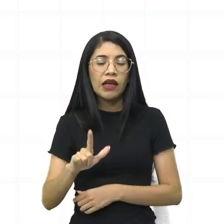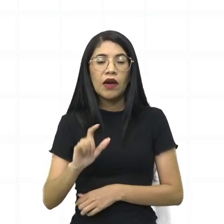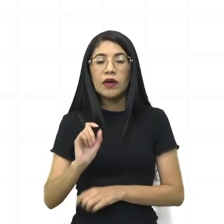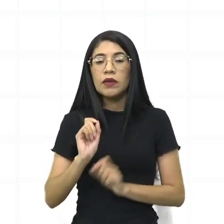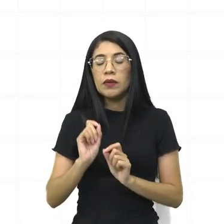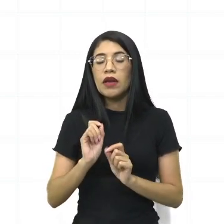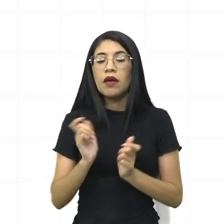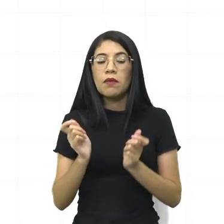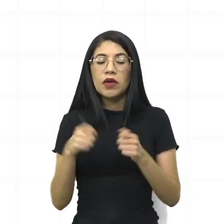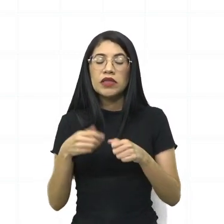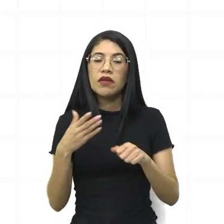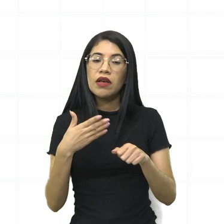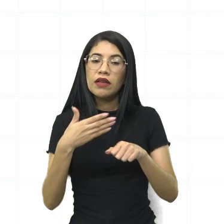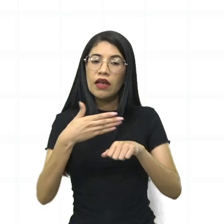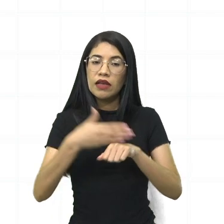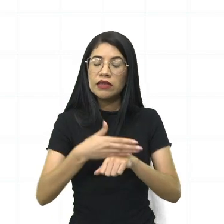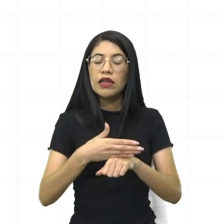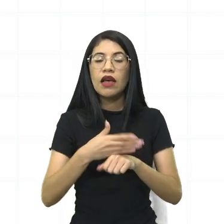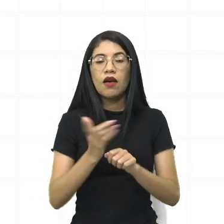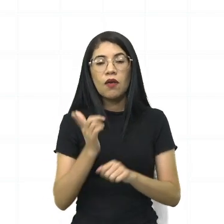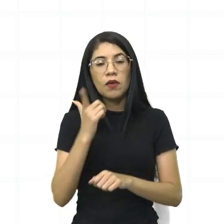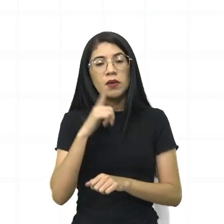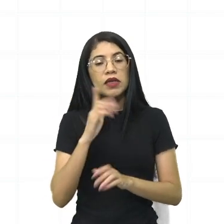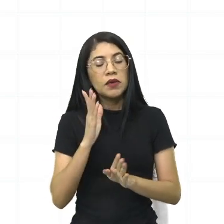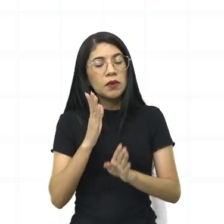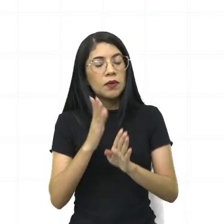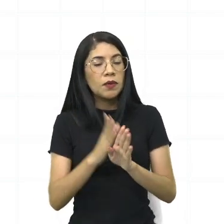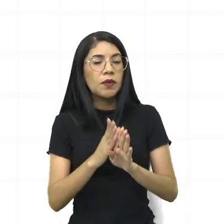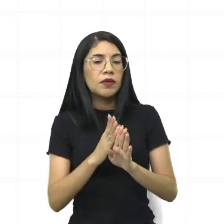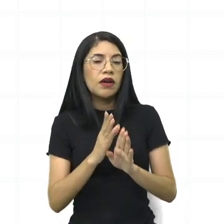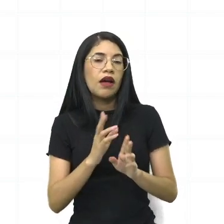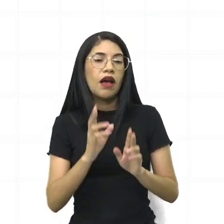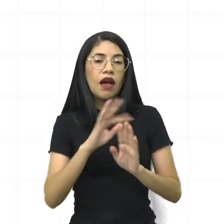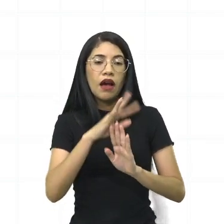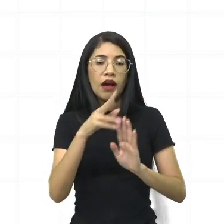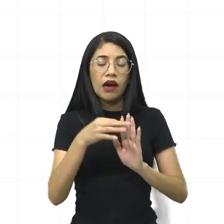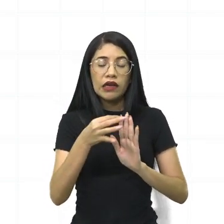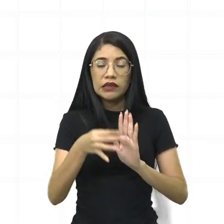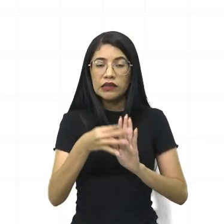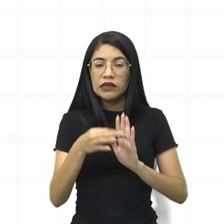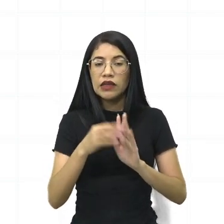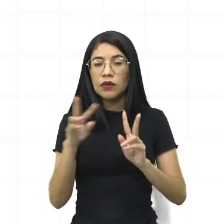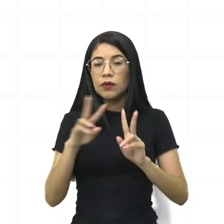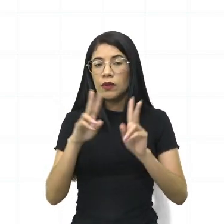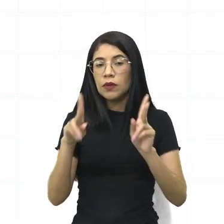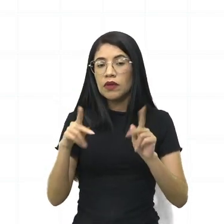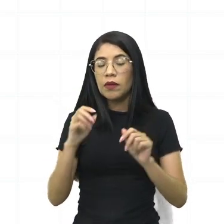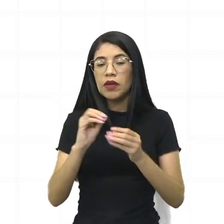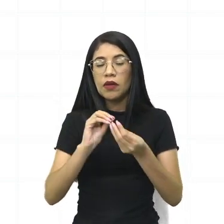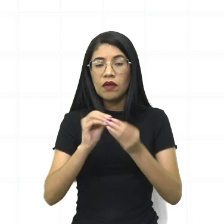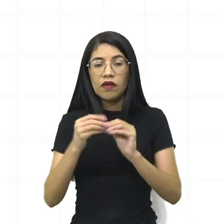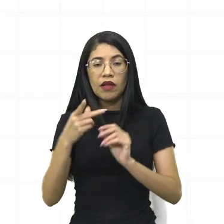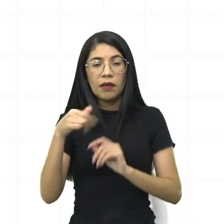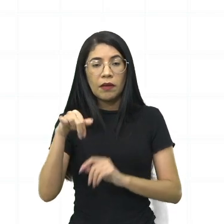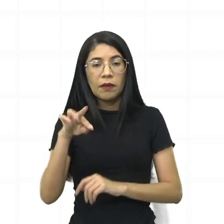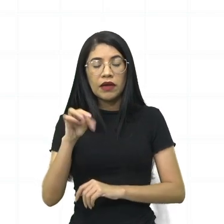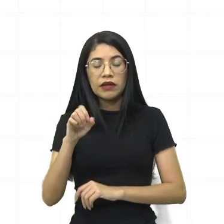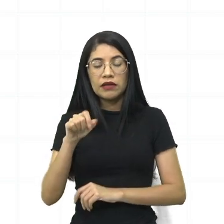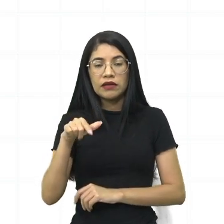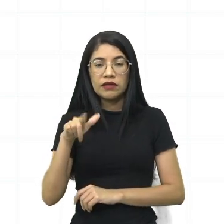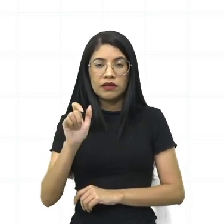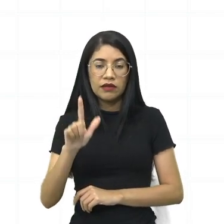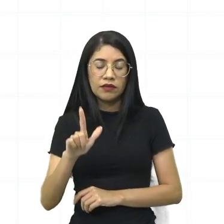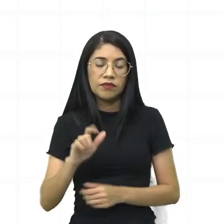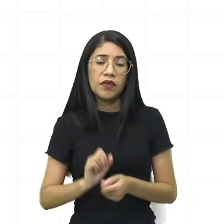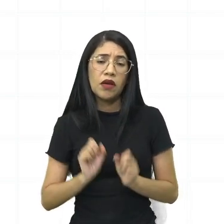podemos ter acesso, né, a essa resenha ali falando sobre a estreia da novela Pantanal, certo?